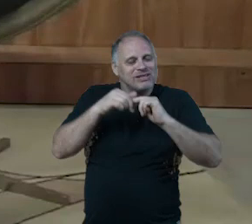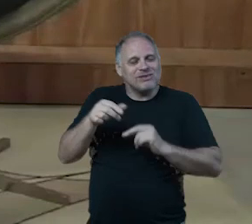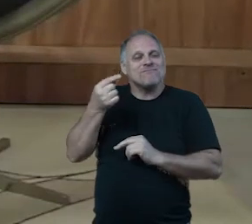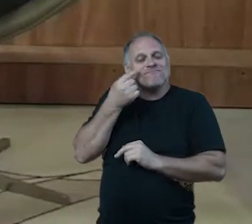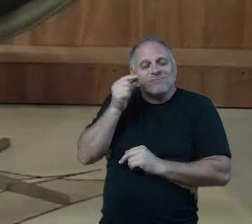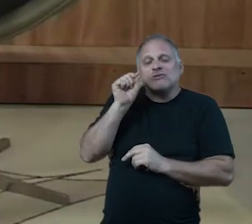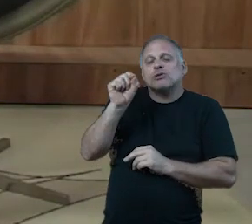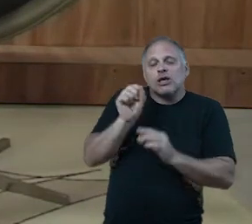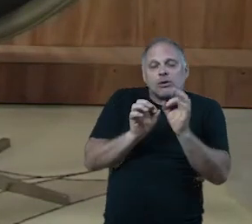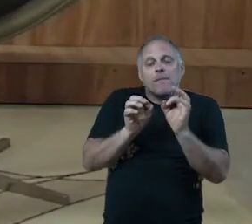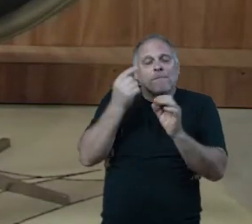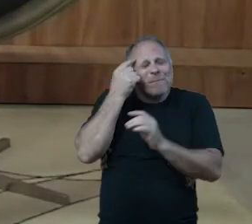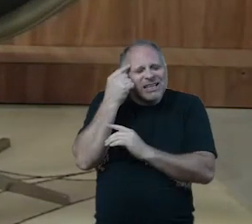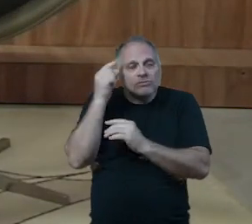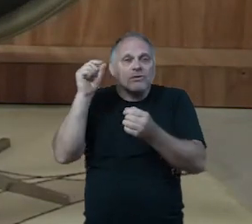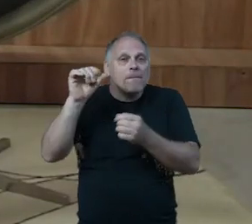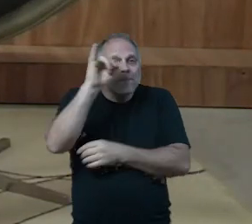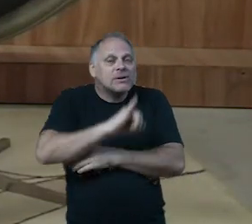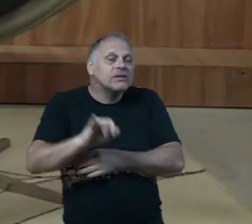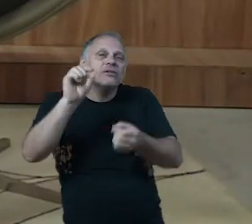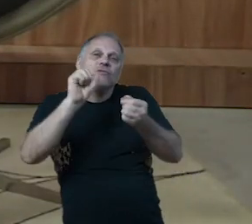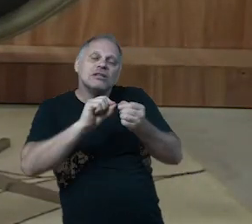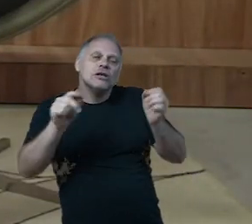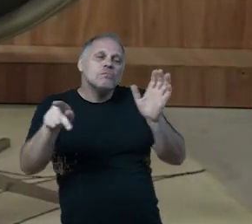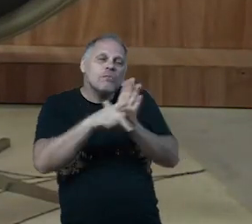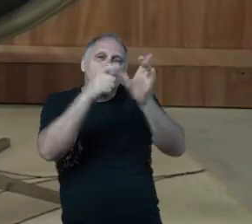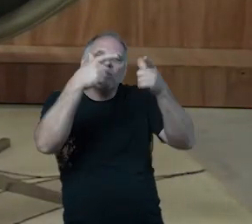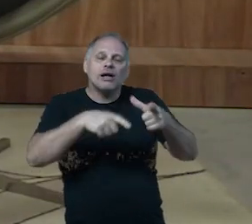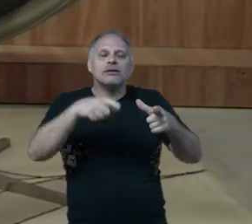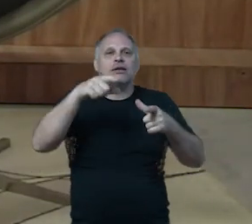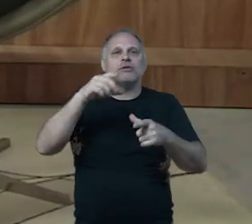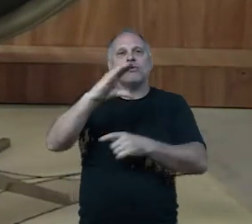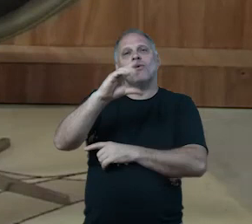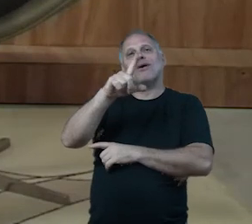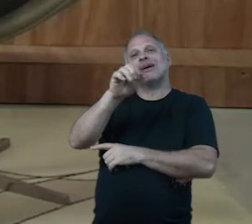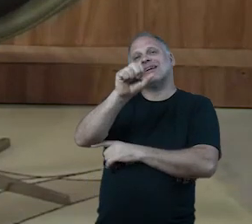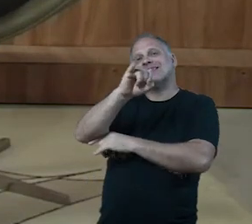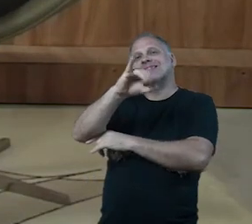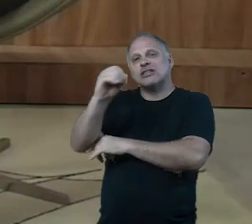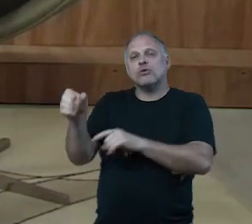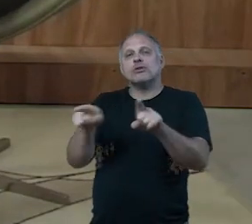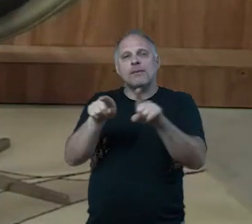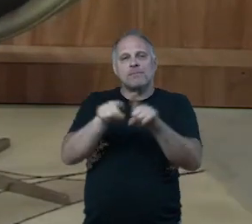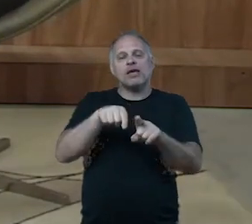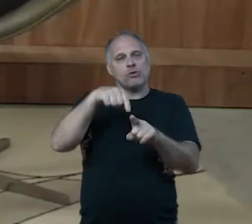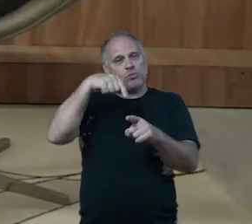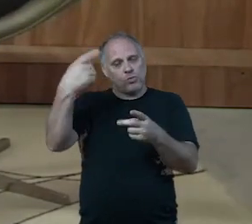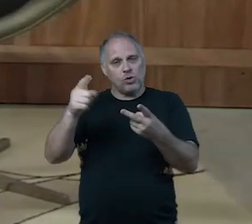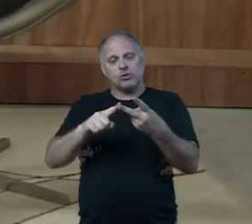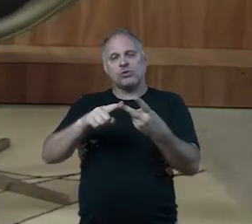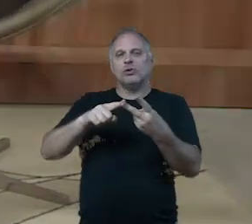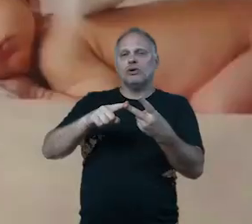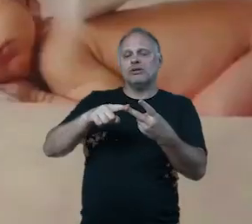assim, a gente brinca que tem... Que a gente tem o newborn clássico e o newborn que veio